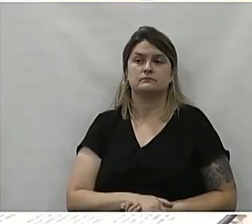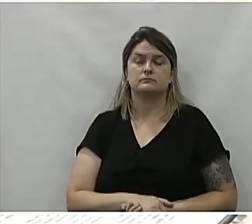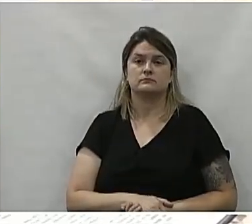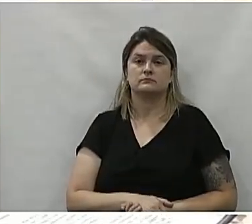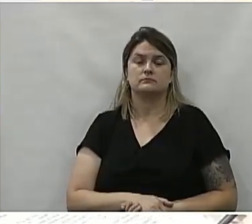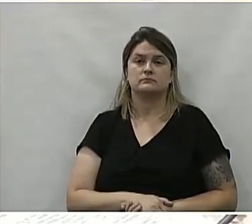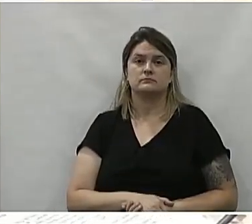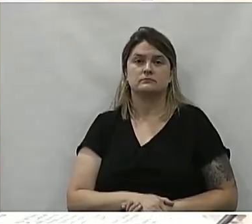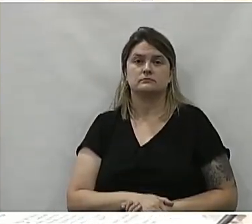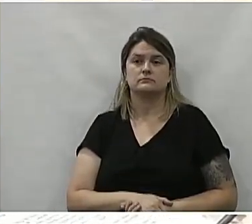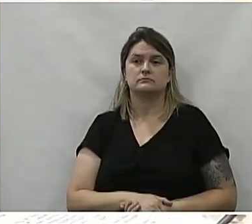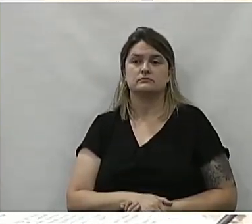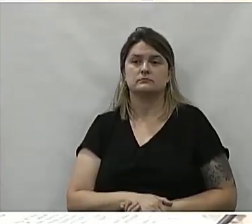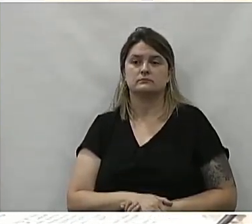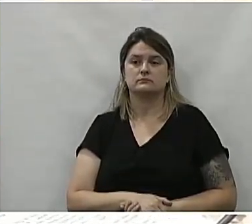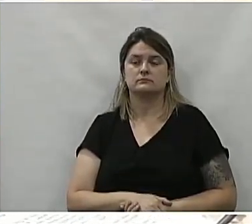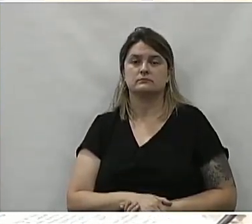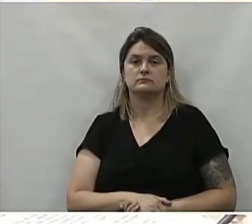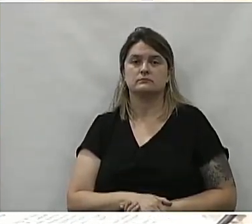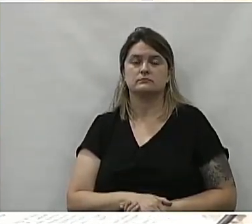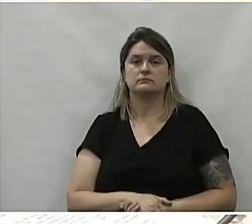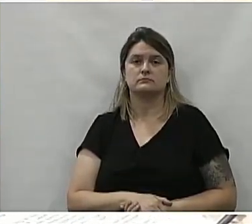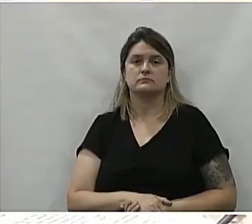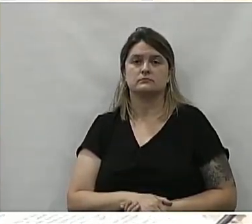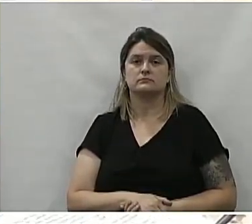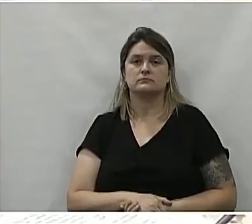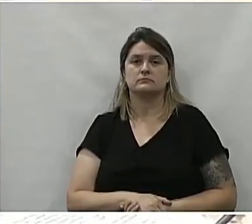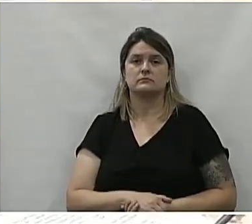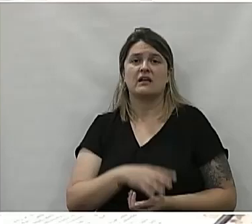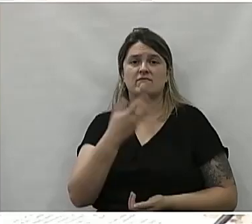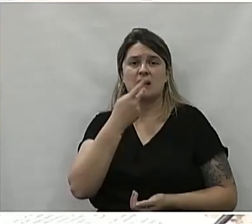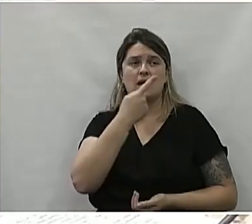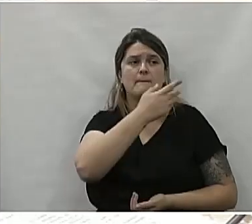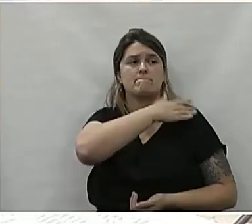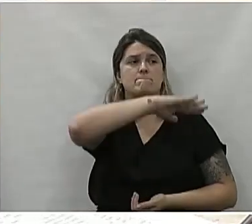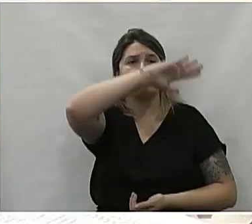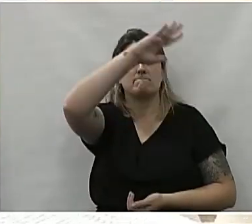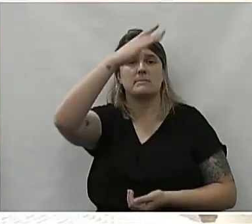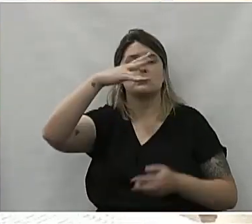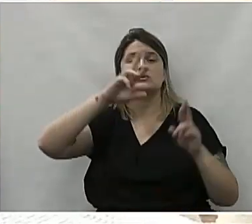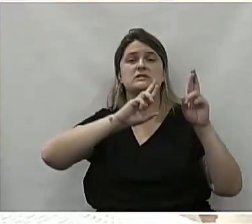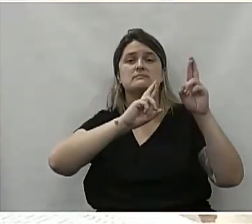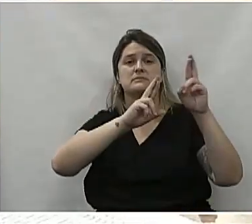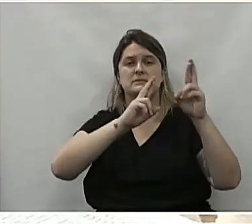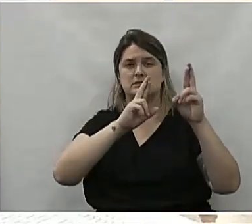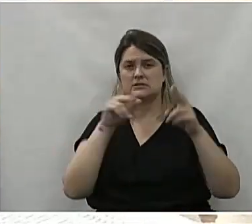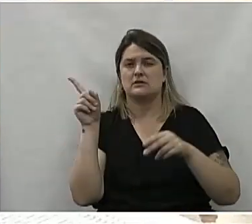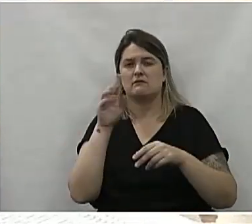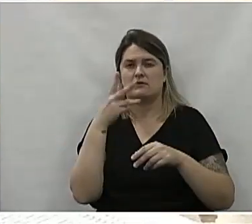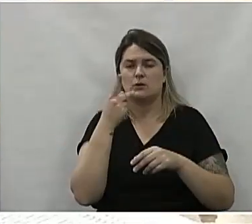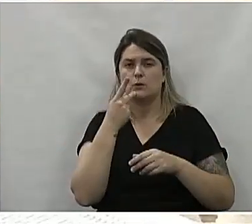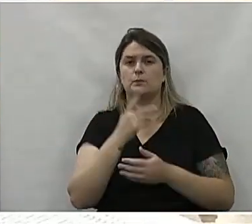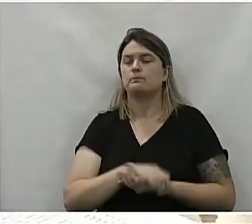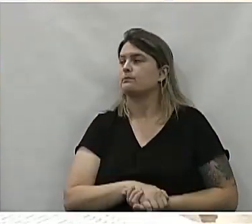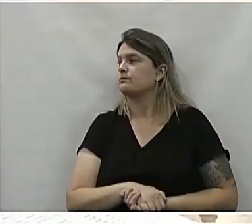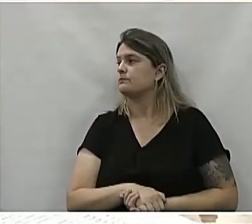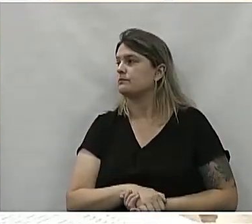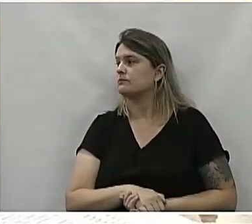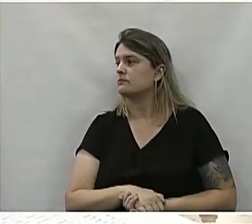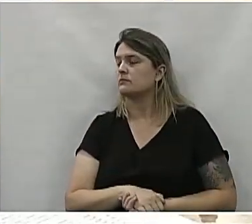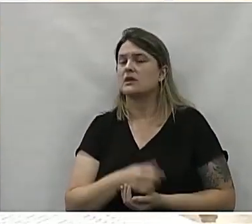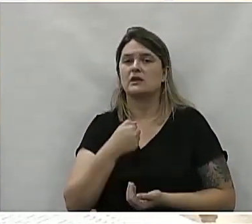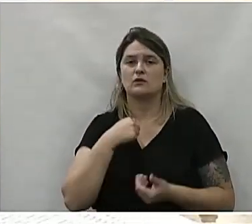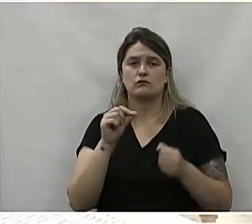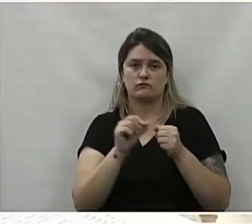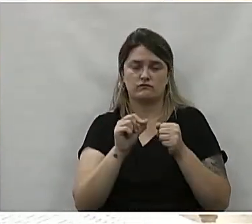Também quero Falar a respeito Da Serra da Esperança Que o nobre colega Aqui Conversou Eu até